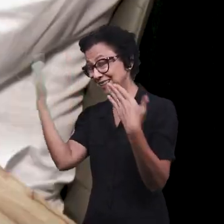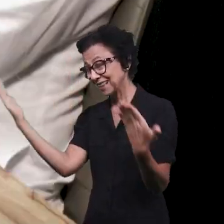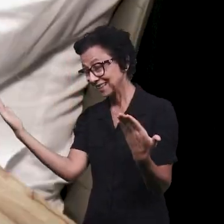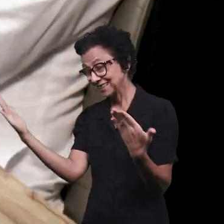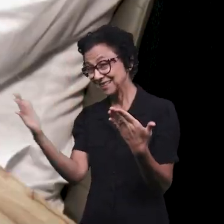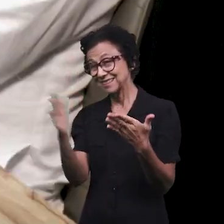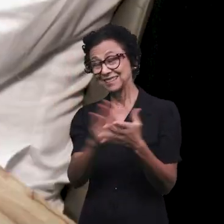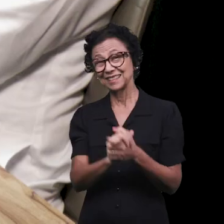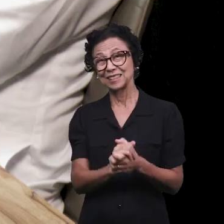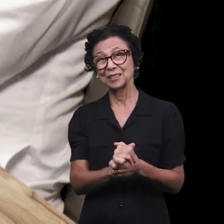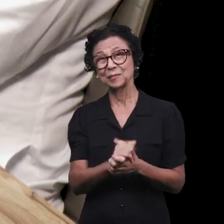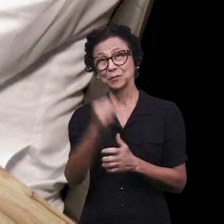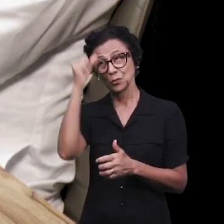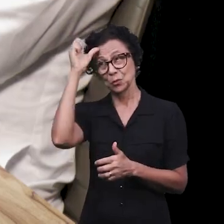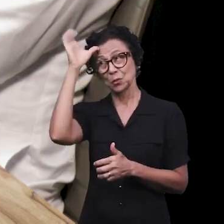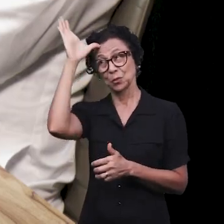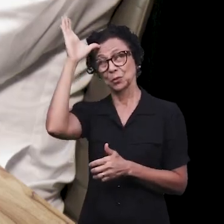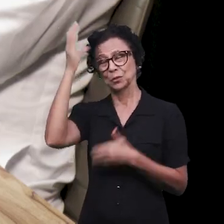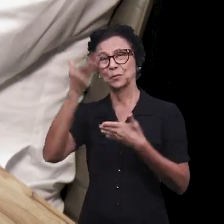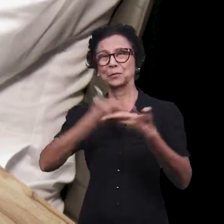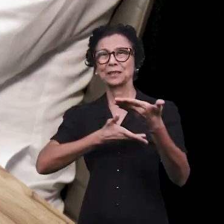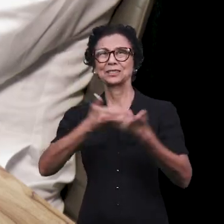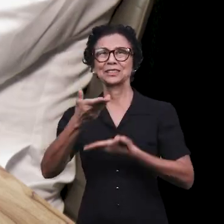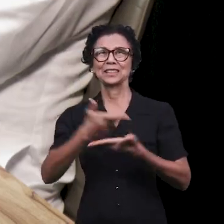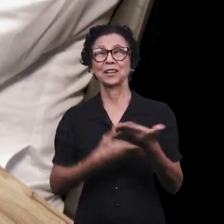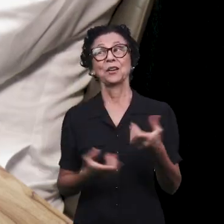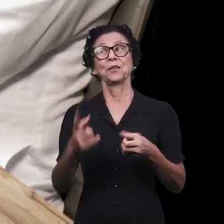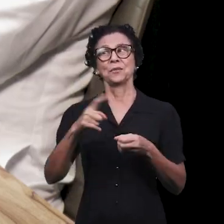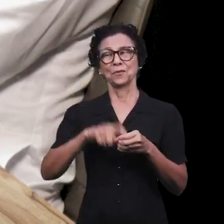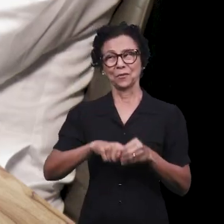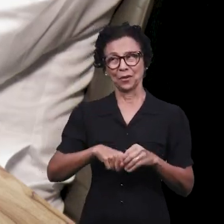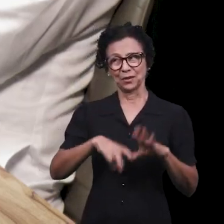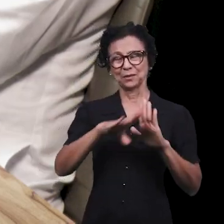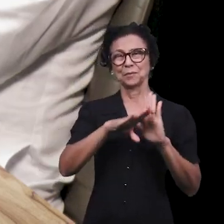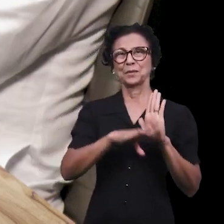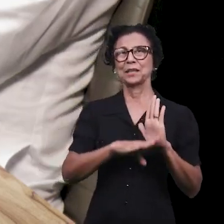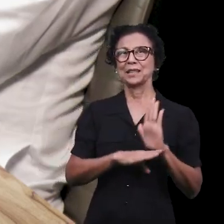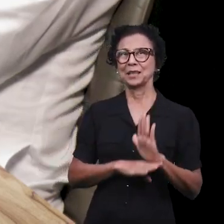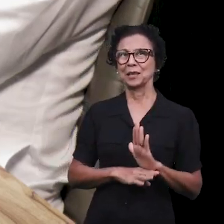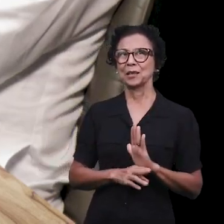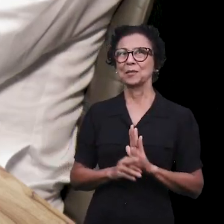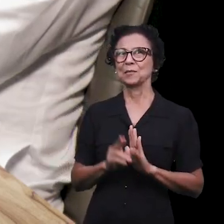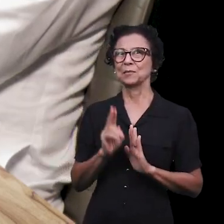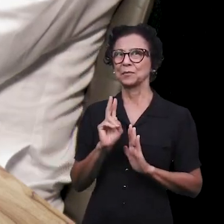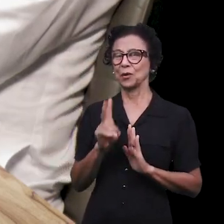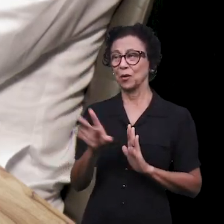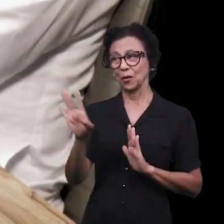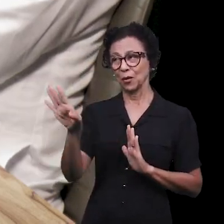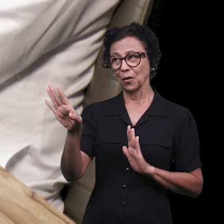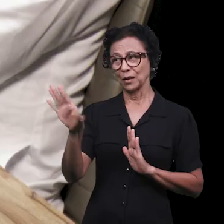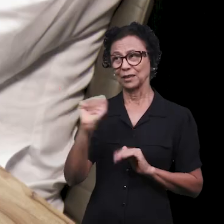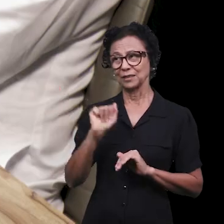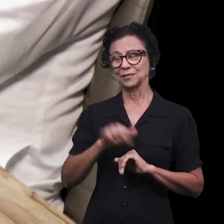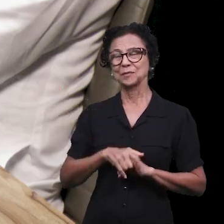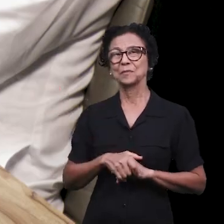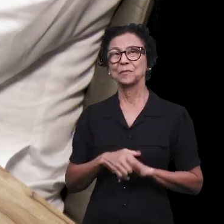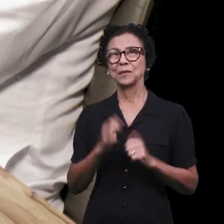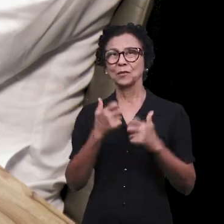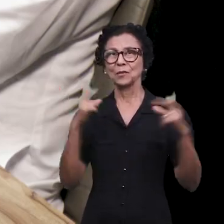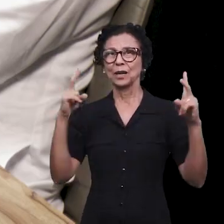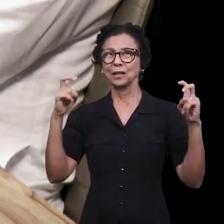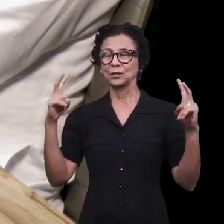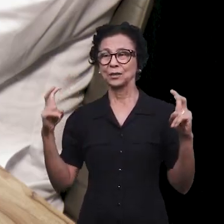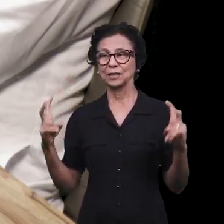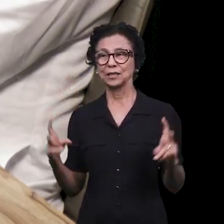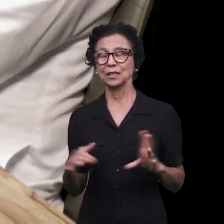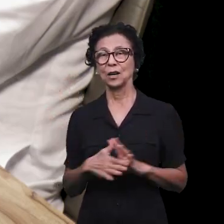vasto conhecimento, né? Nós é que agradecemos. Volta aqui, tá? Pra gente falar sobre vários temas. Você já deixa uma deixa aí, que